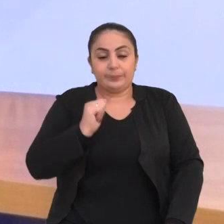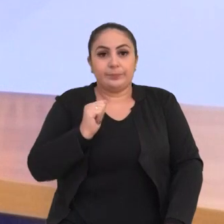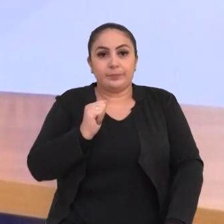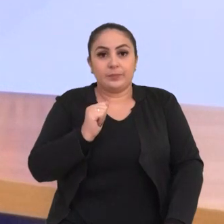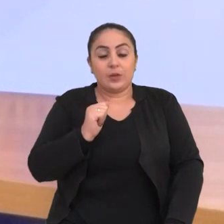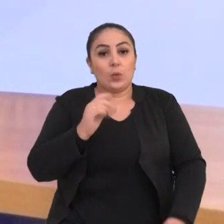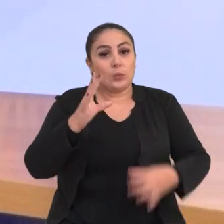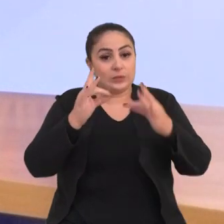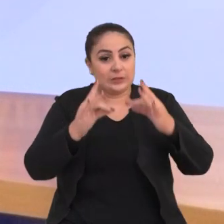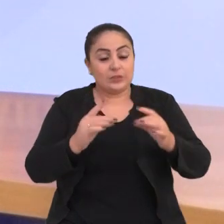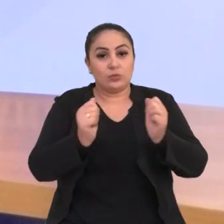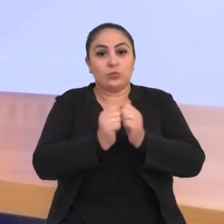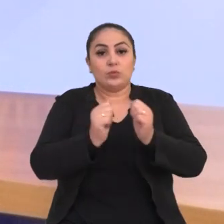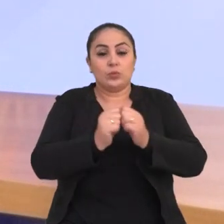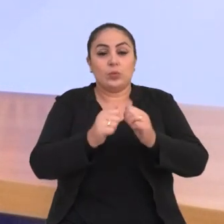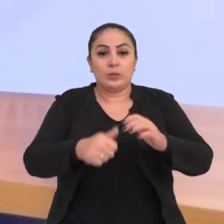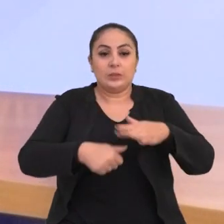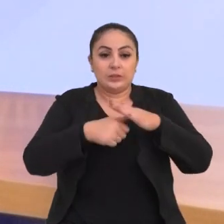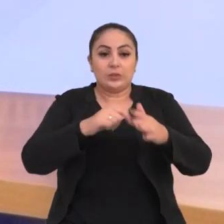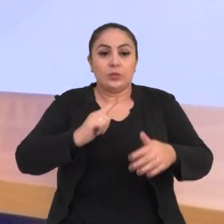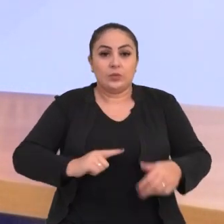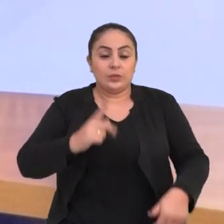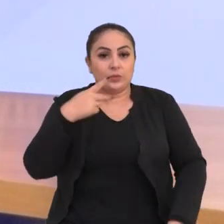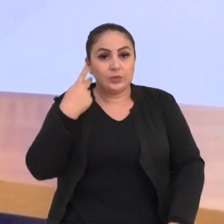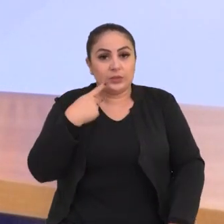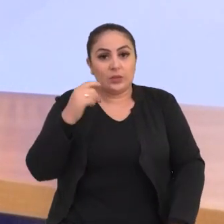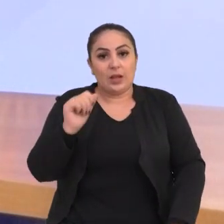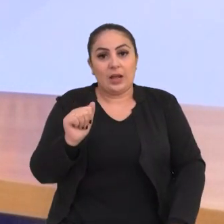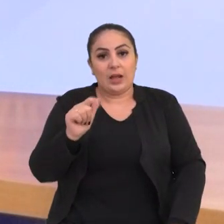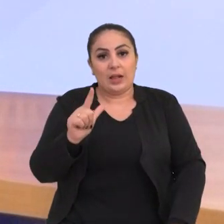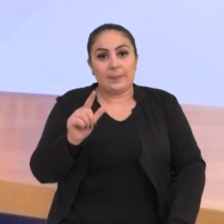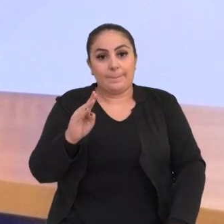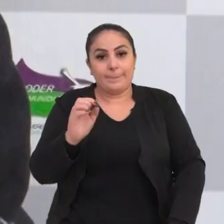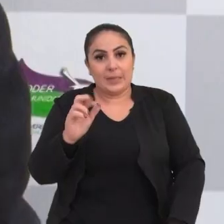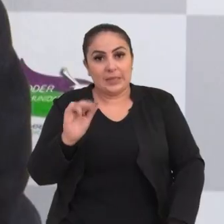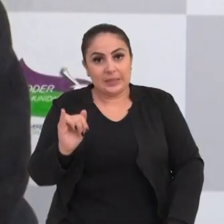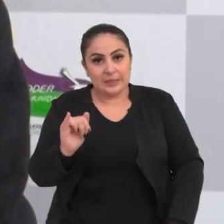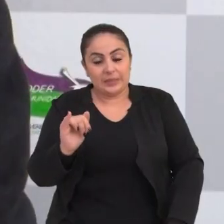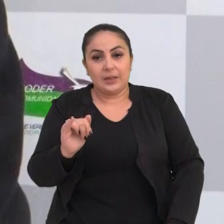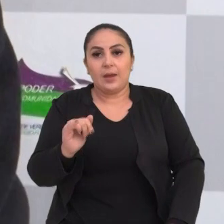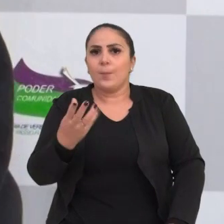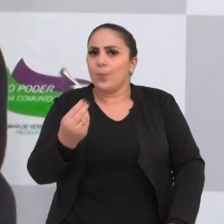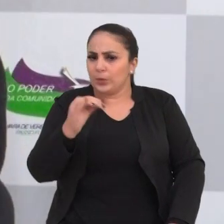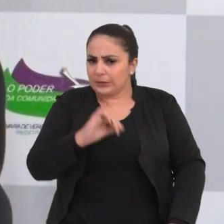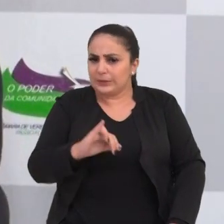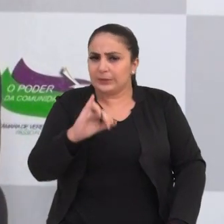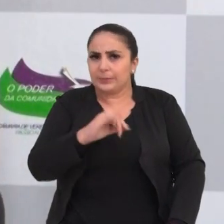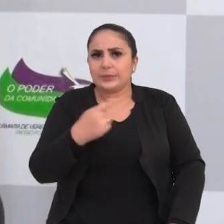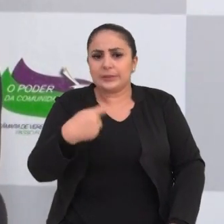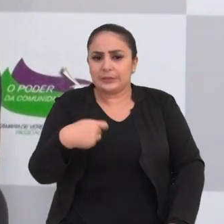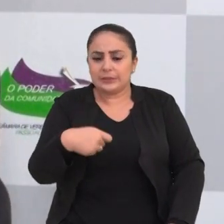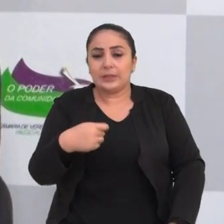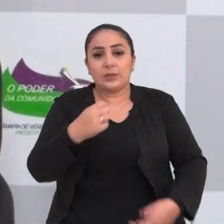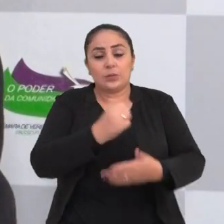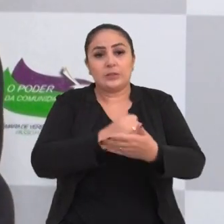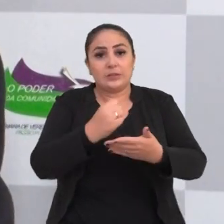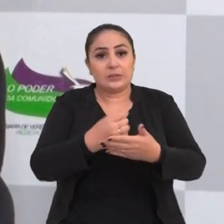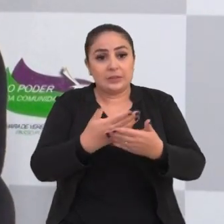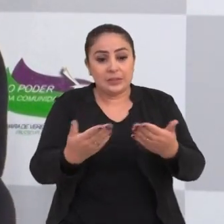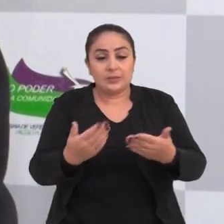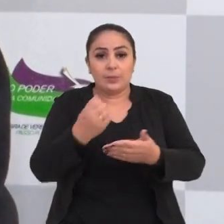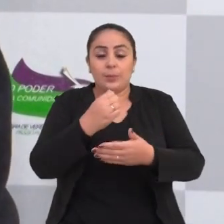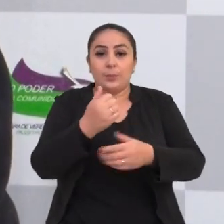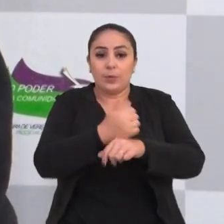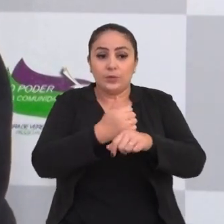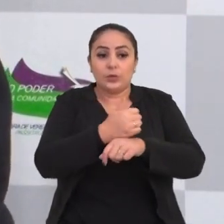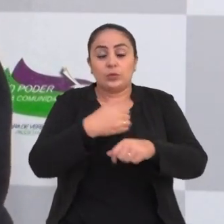Municipal. Os detalhes com o líder do governo, vereador Alberi Grando. É de extrema necessidade a contratação desses profissionais.